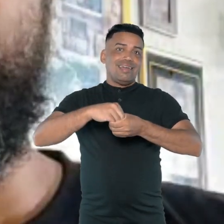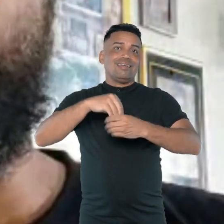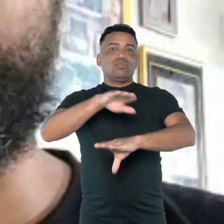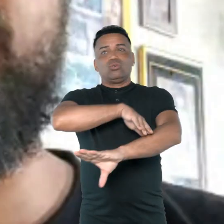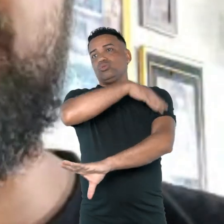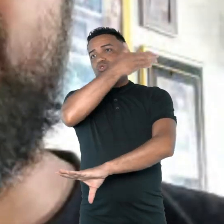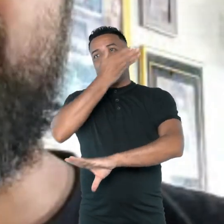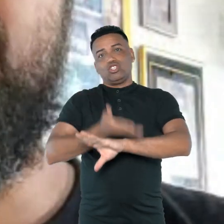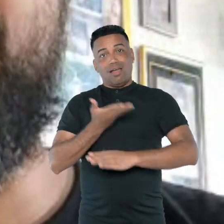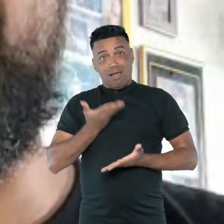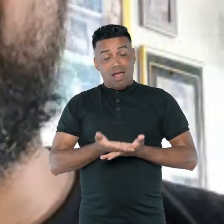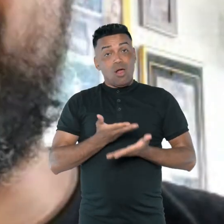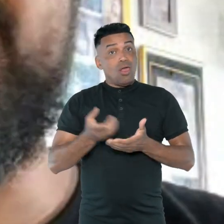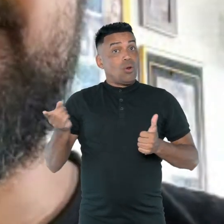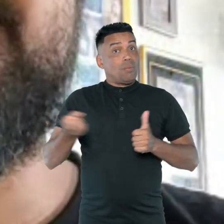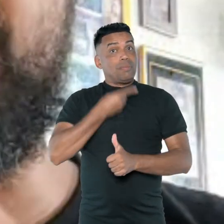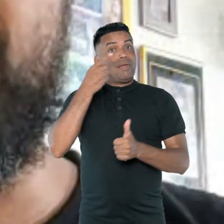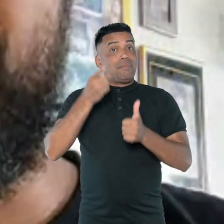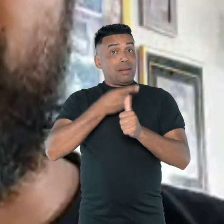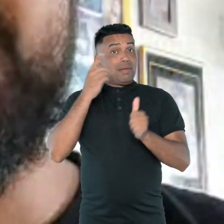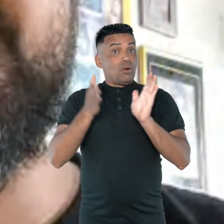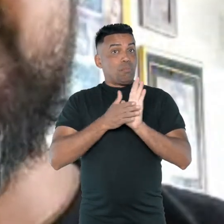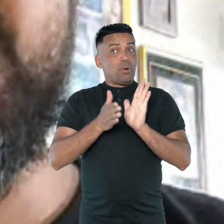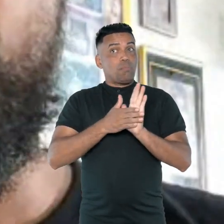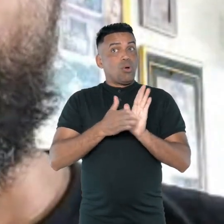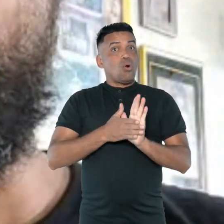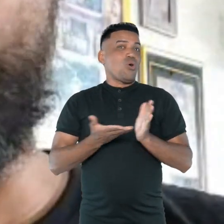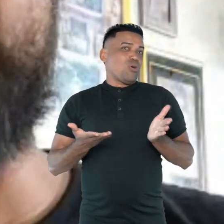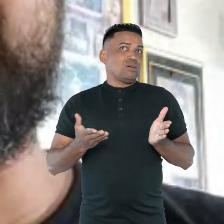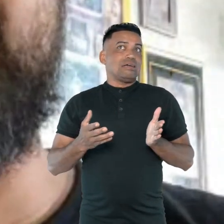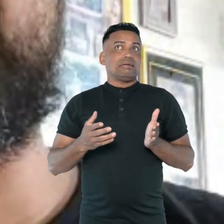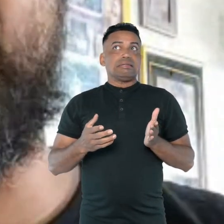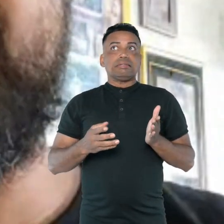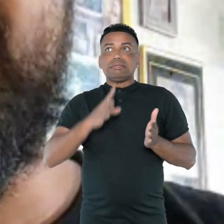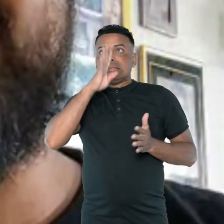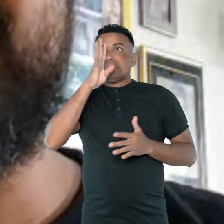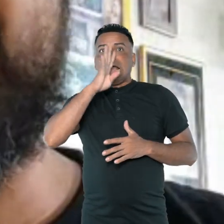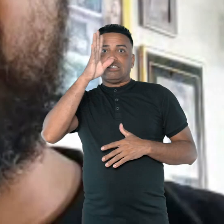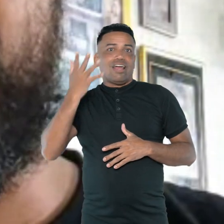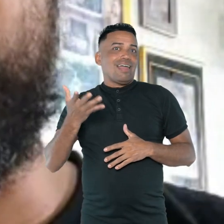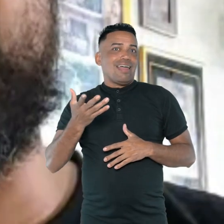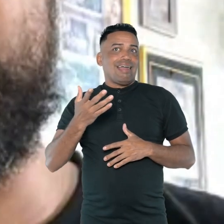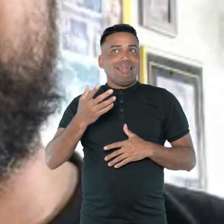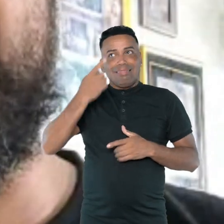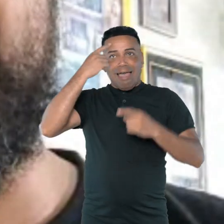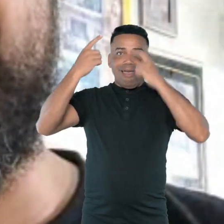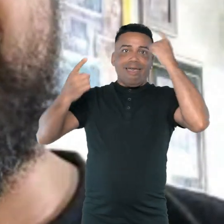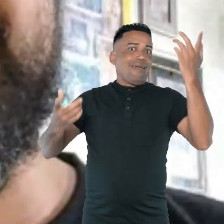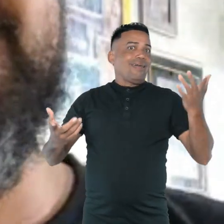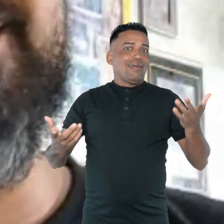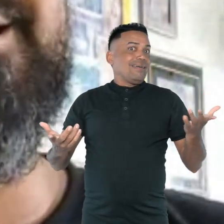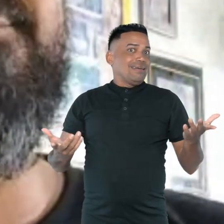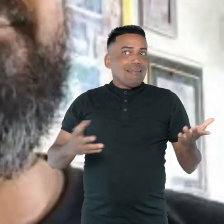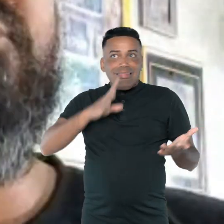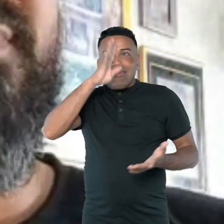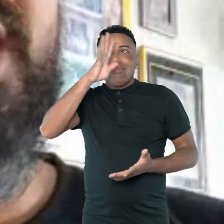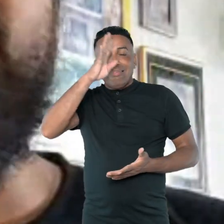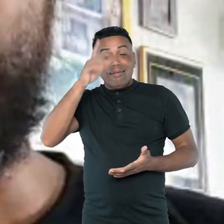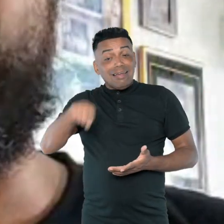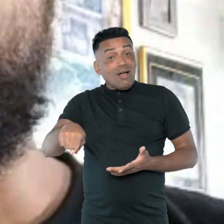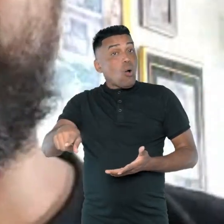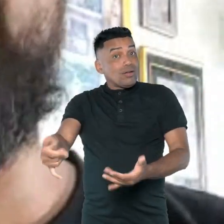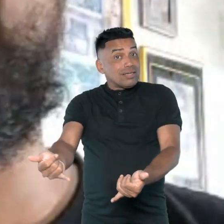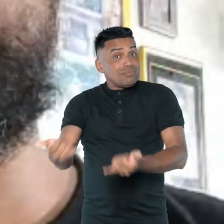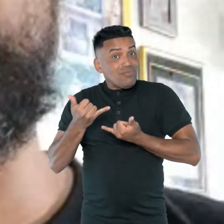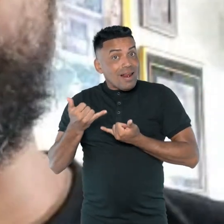aula, eu era o primeiro a propor coisas estapafúrdias ou aceitar ideias estapafúrdias das crianças.